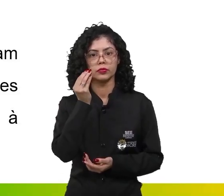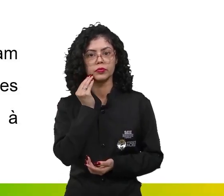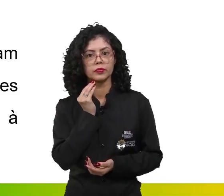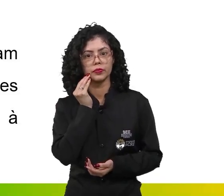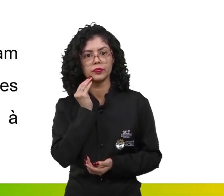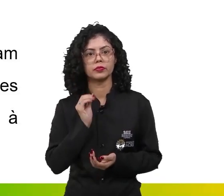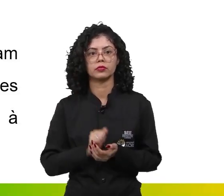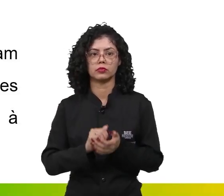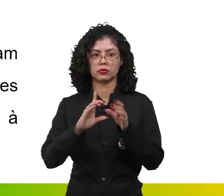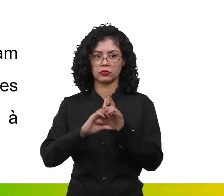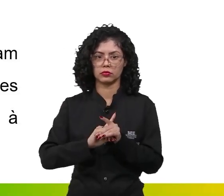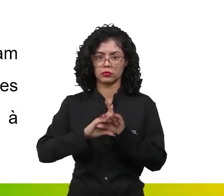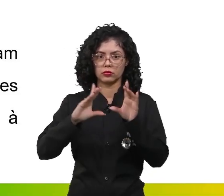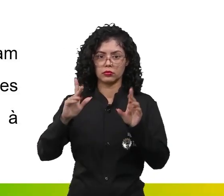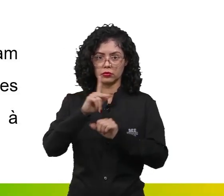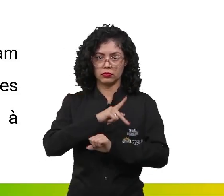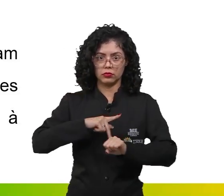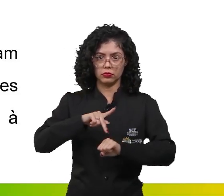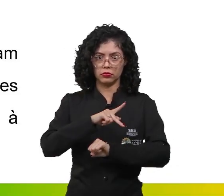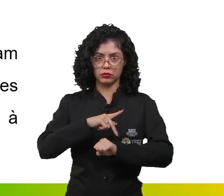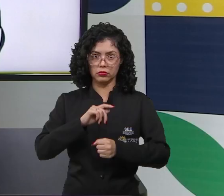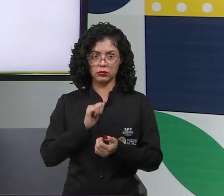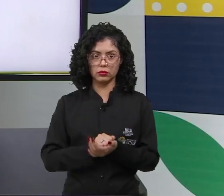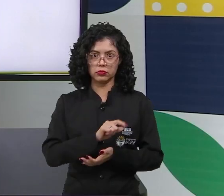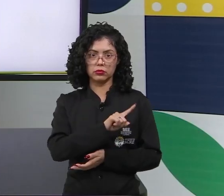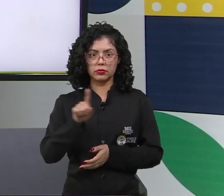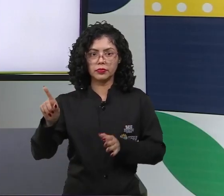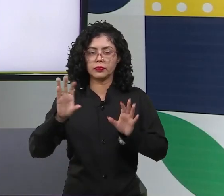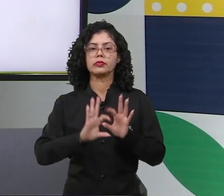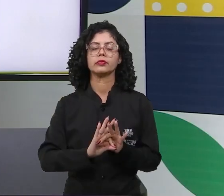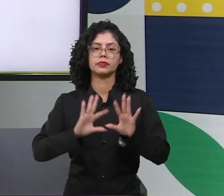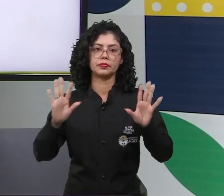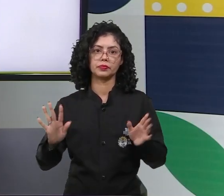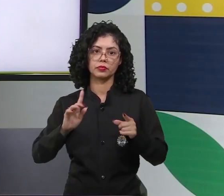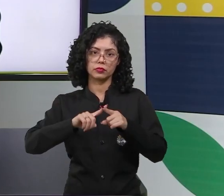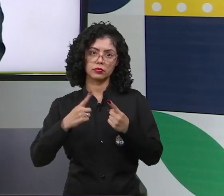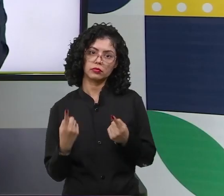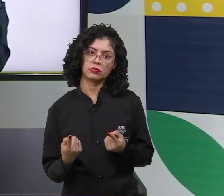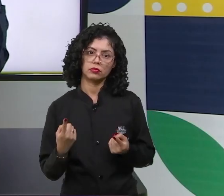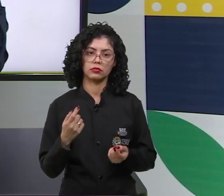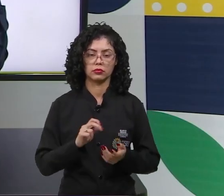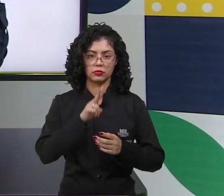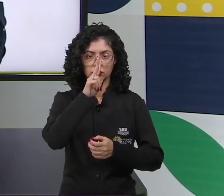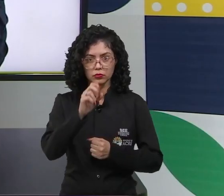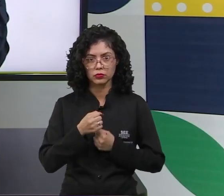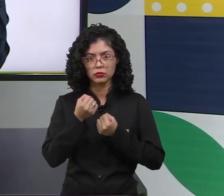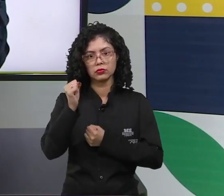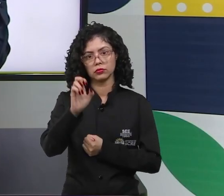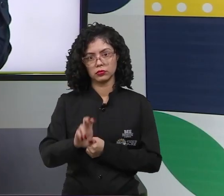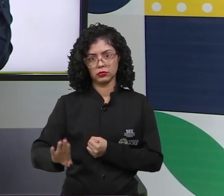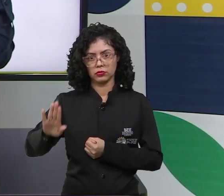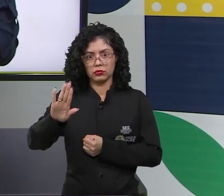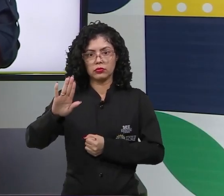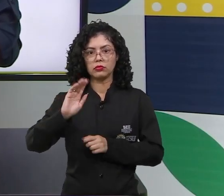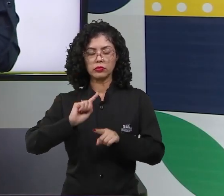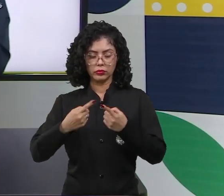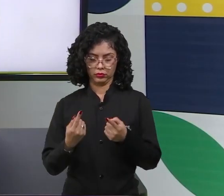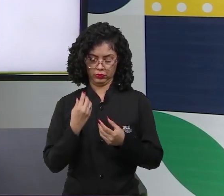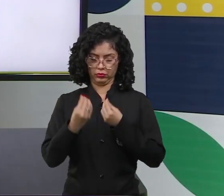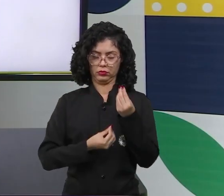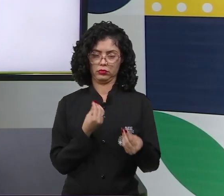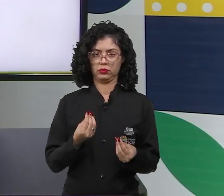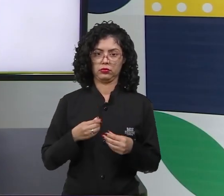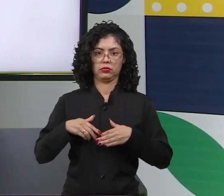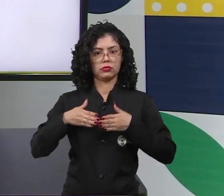de democratização desses países. Não é só libertar esses países do poder europeu de anos e anos, mas como que